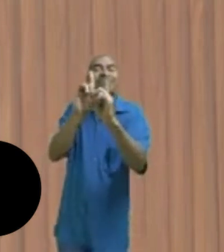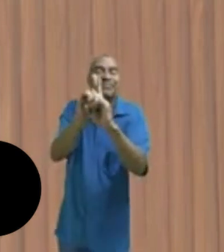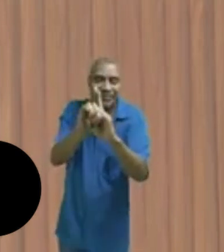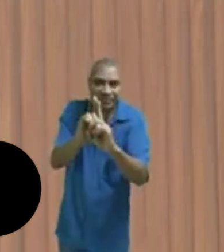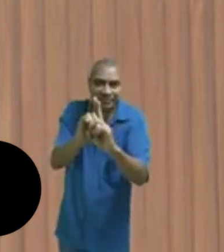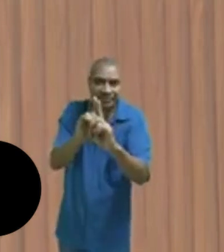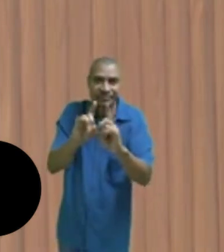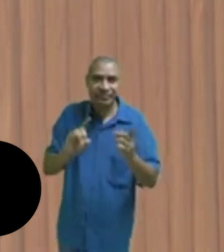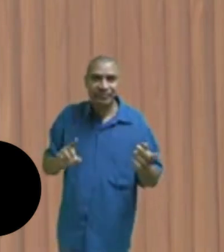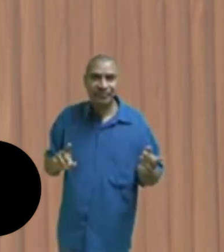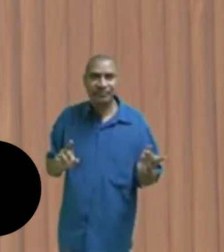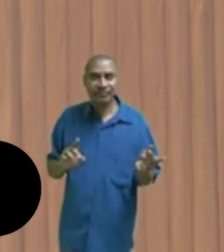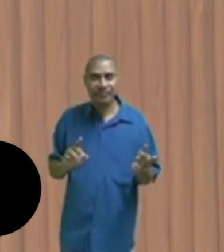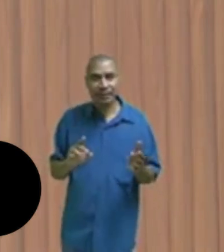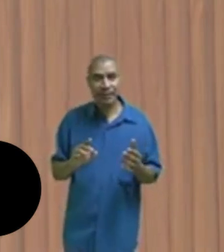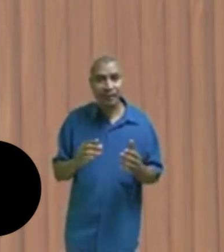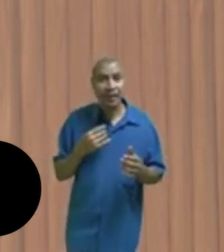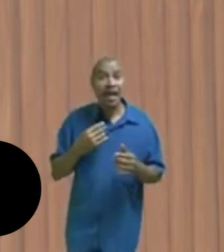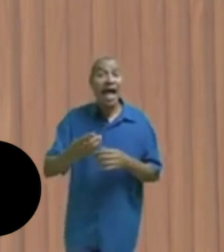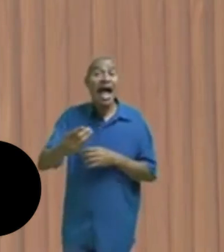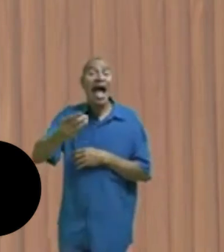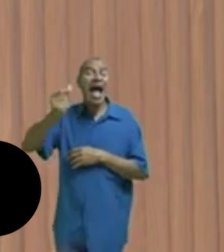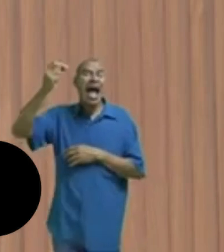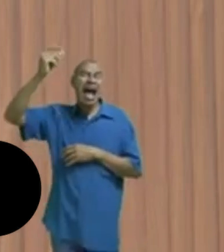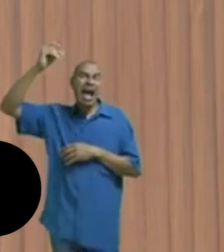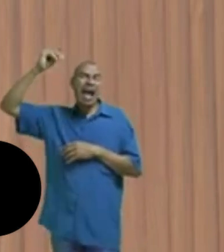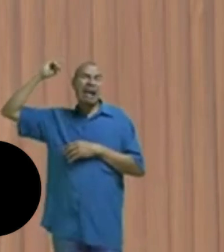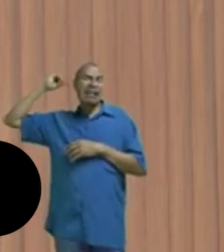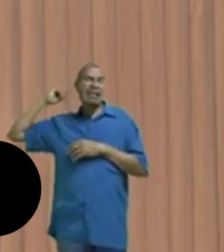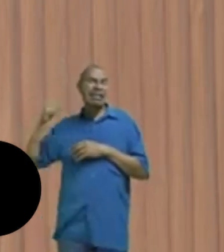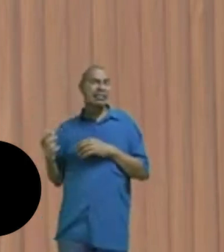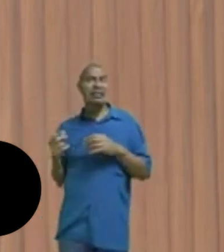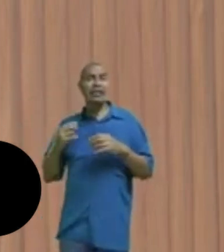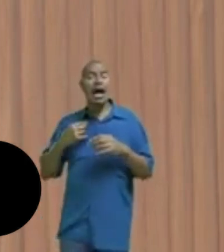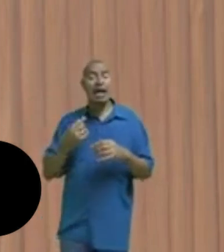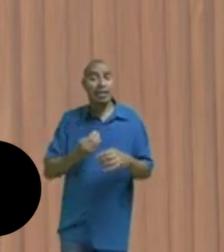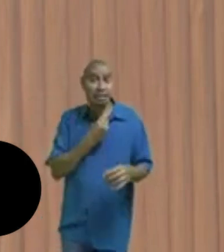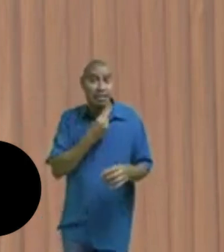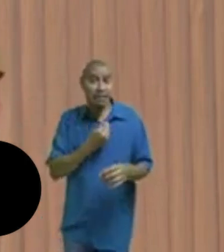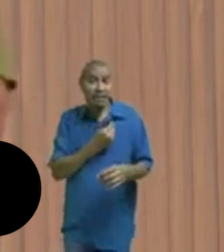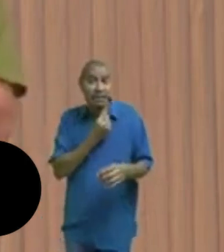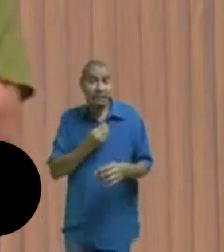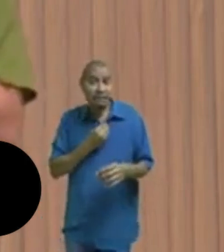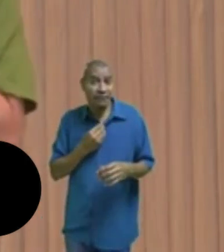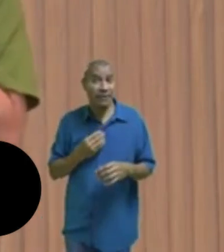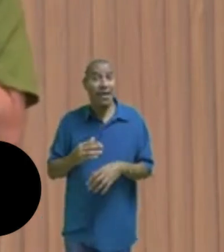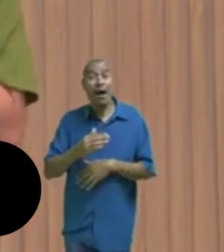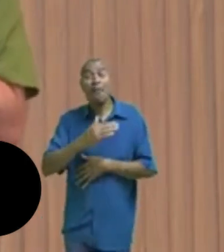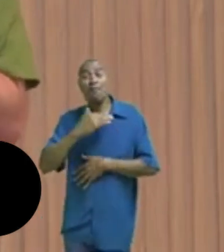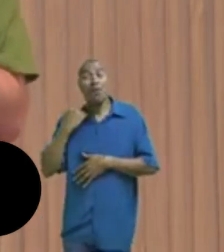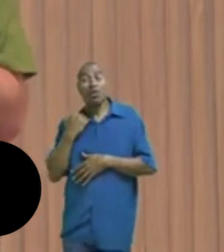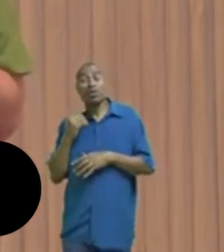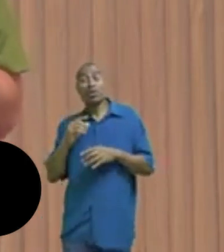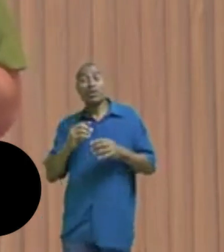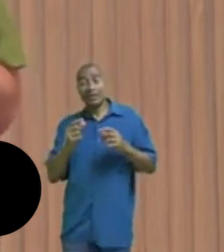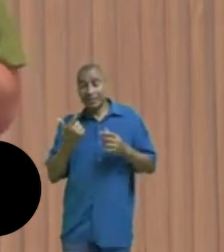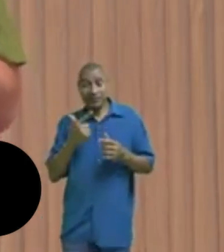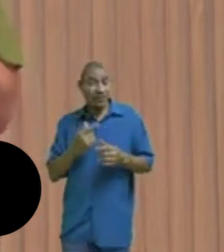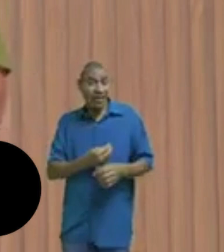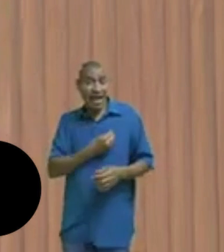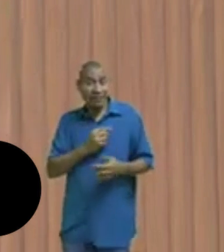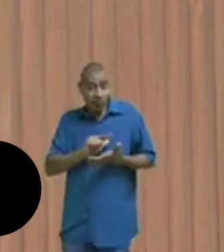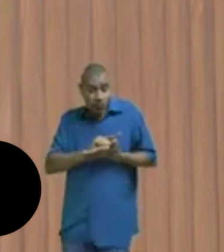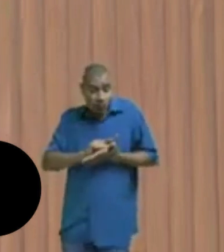varas, pedaços de pau, mortos e desprezíveis, ainda que mortos, somos enxertados na videira,